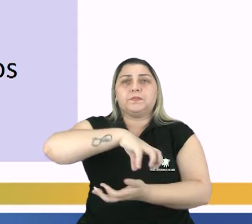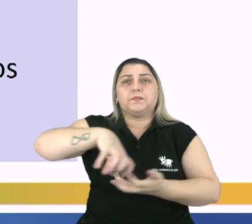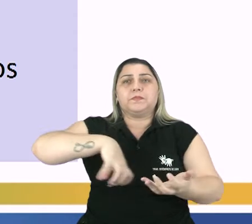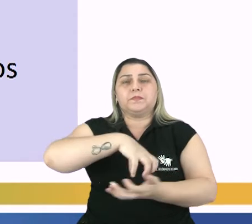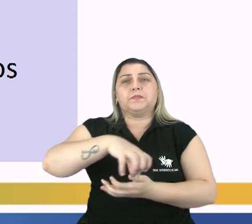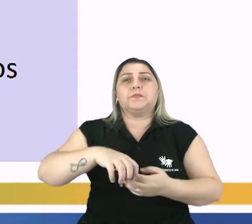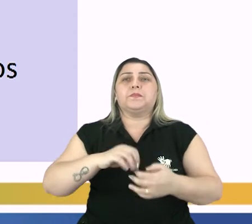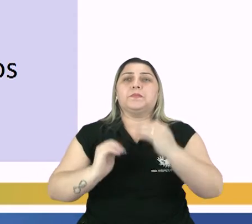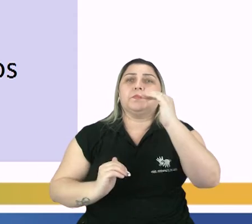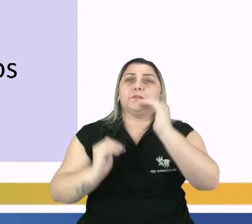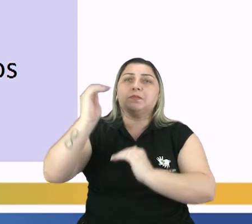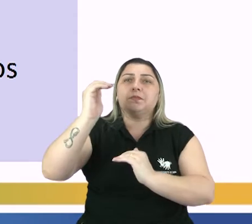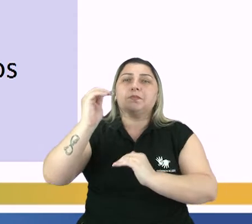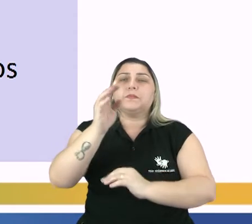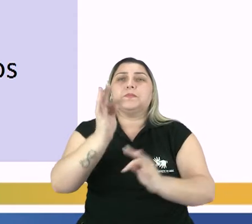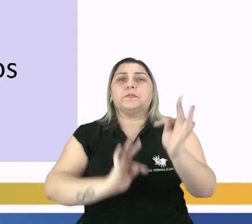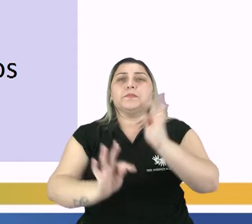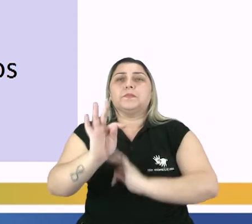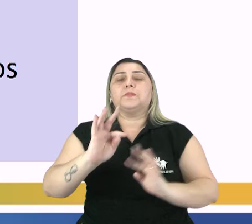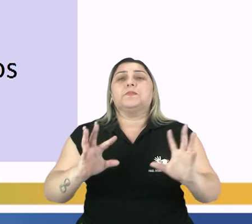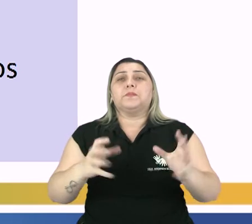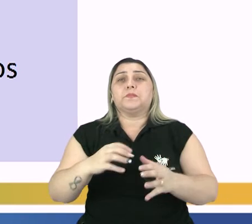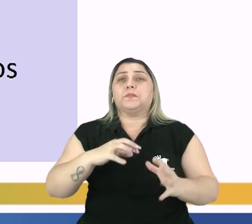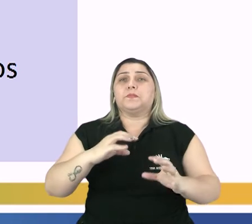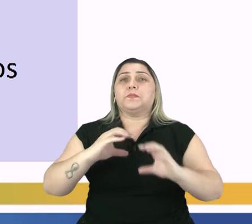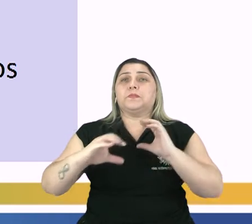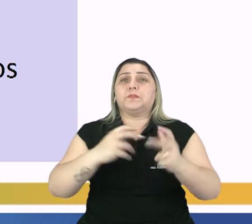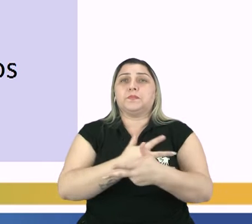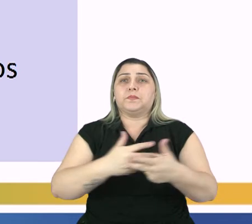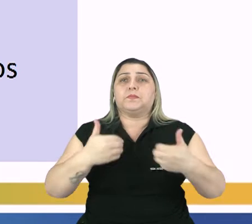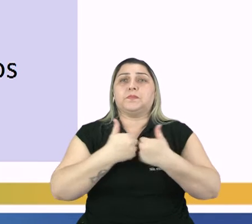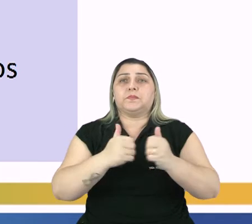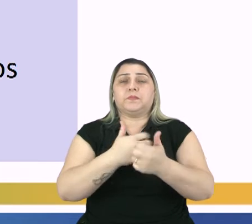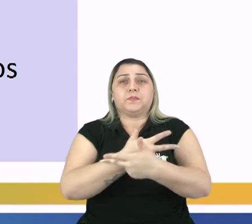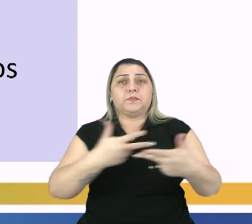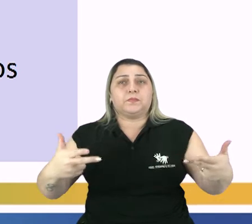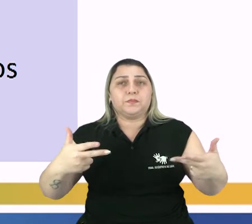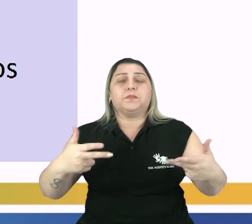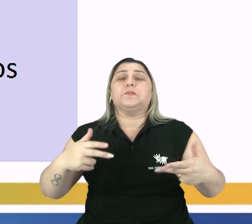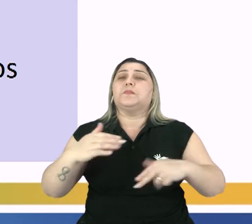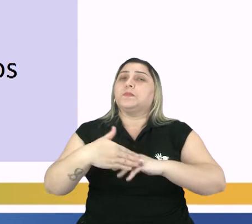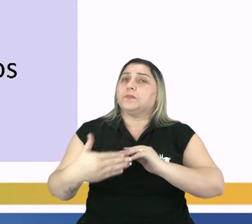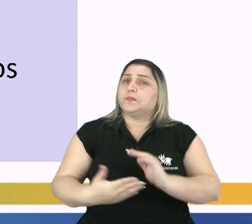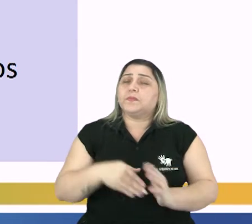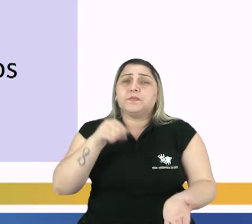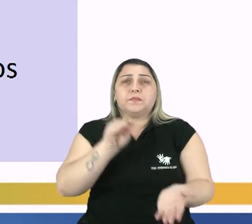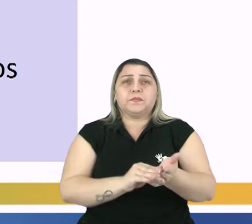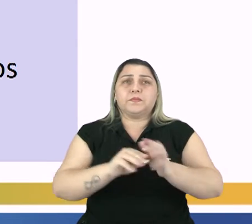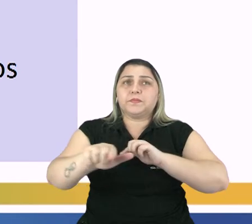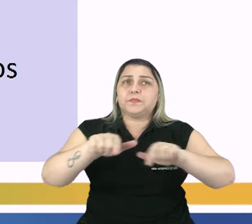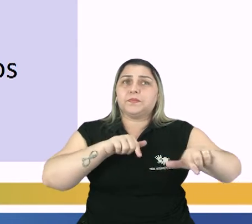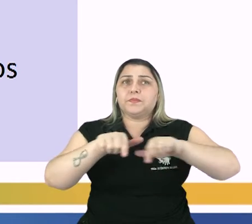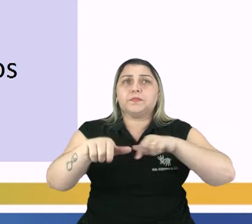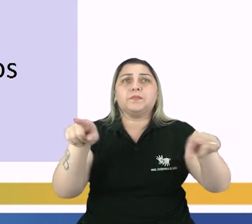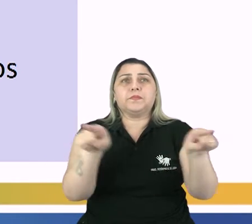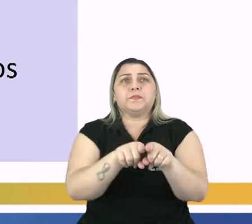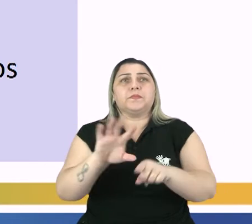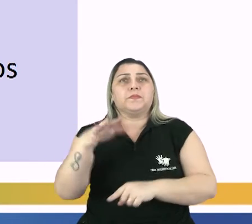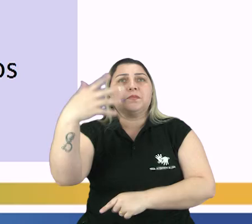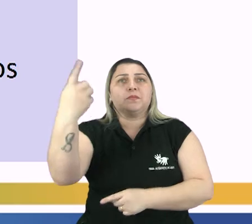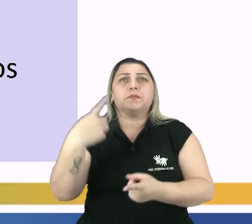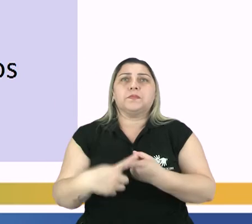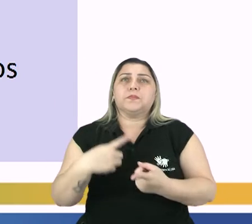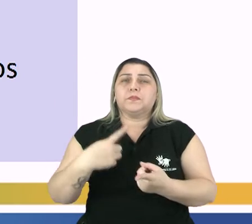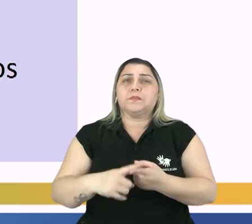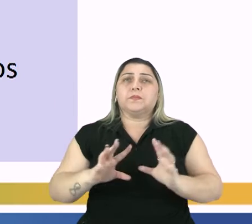do avanço tecnológico no mundo, isso nos meios de comunicação, transporte, em tudo. Desemprego. Desemprego acontece porque